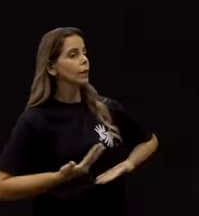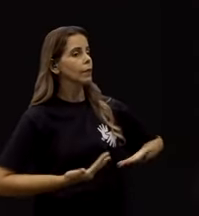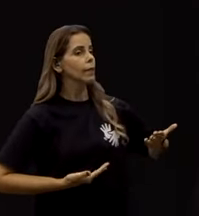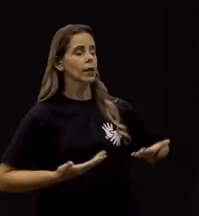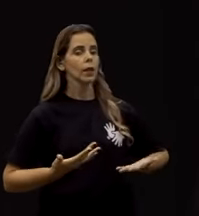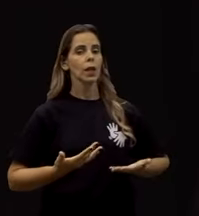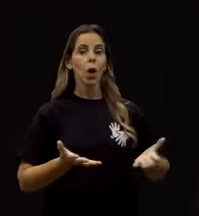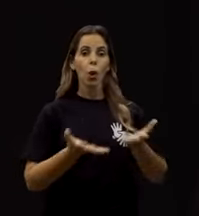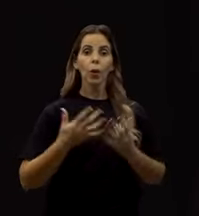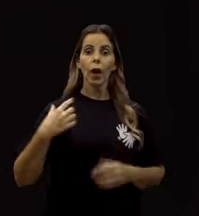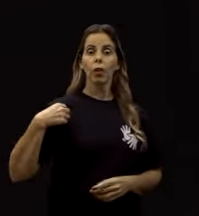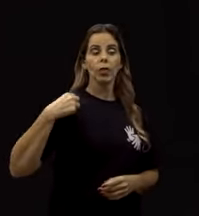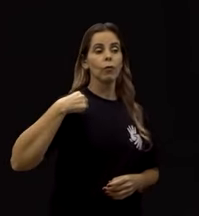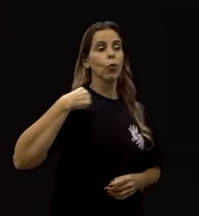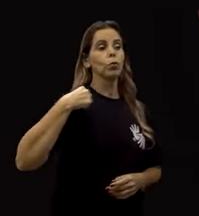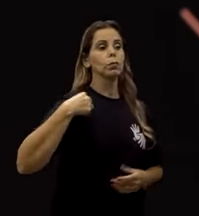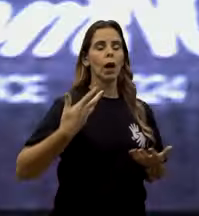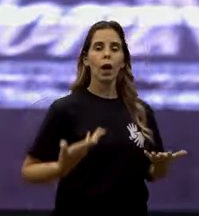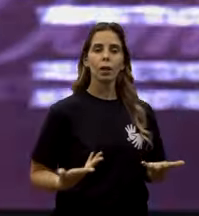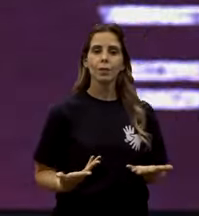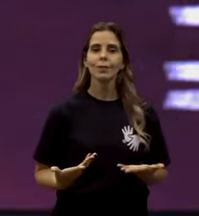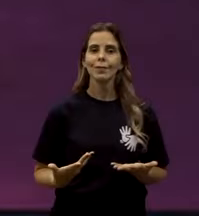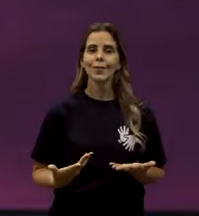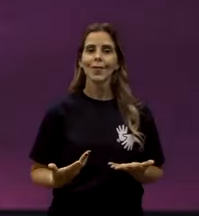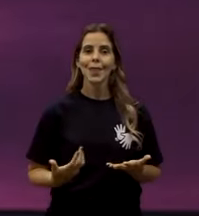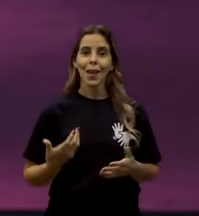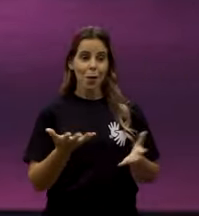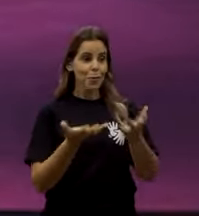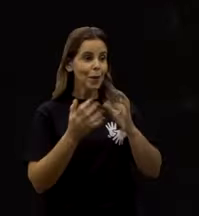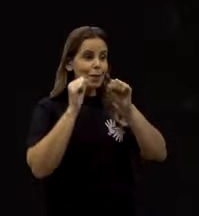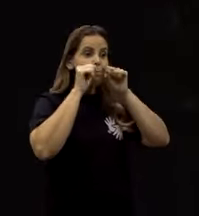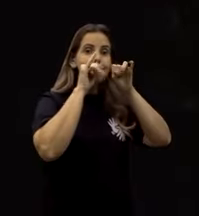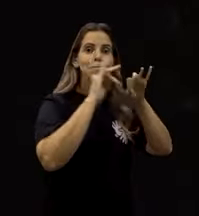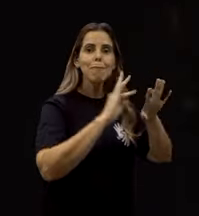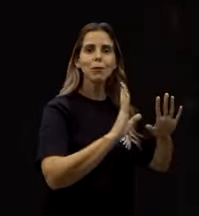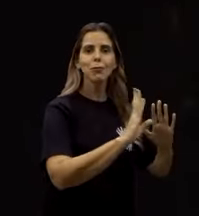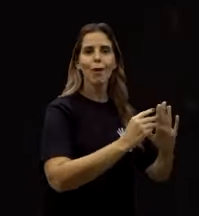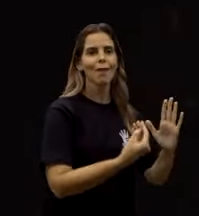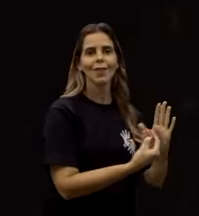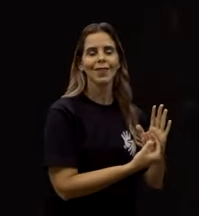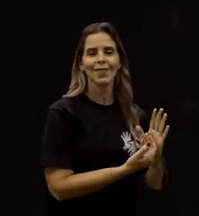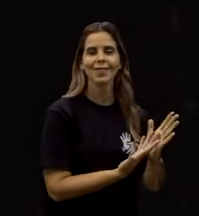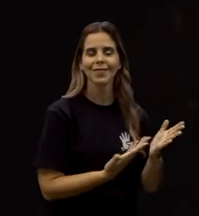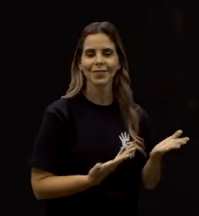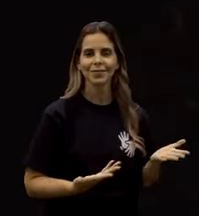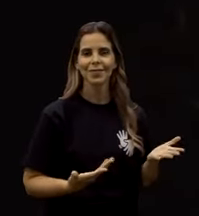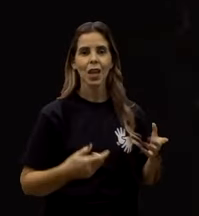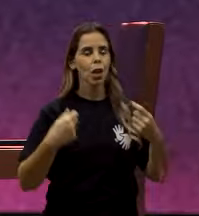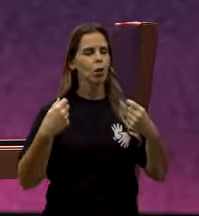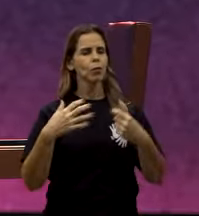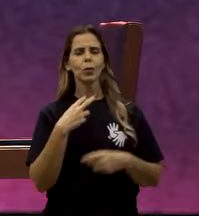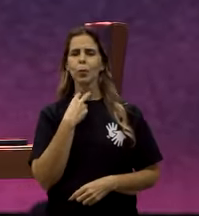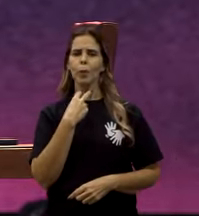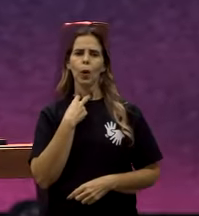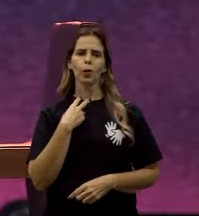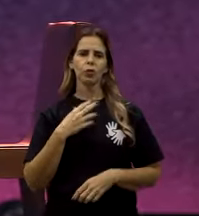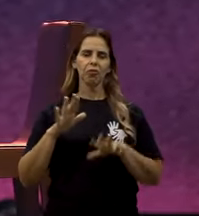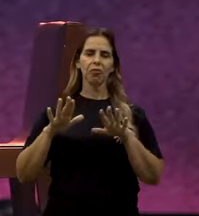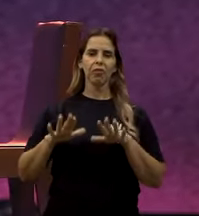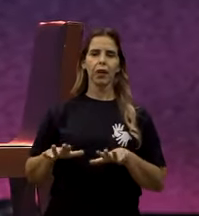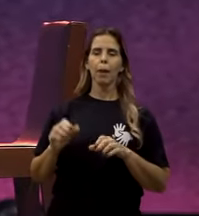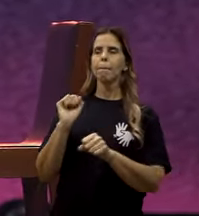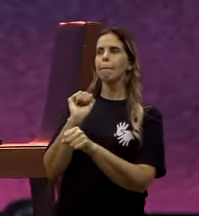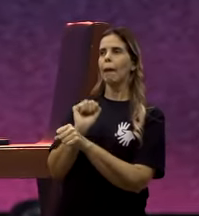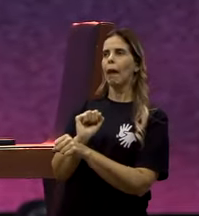colocar meus donos a reino eu quero Minhas Finanças ao reino eu quero colocar meus talentos ao reino eu não posso mais viver vazio de